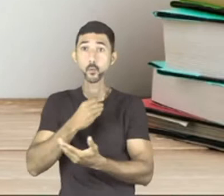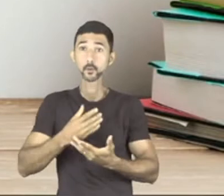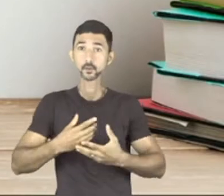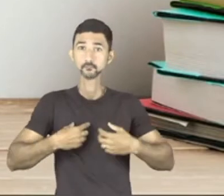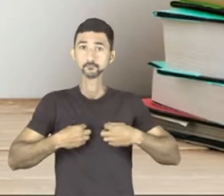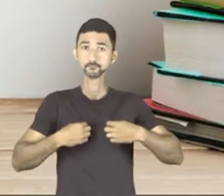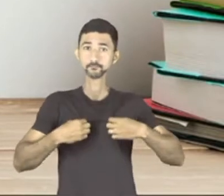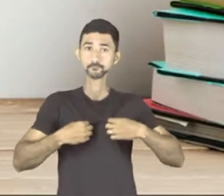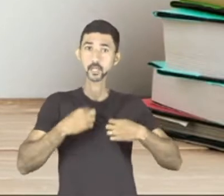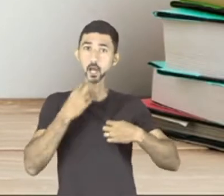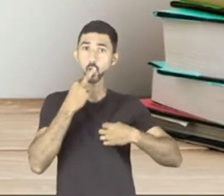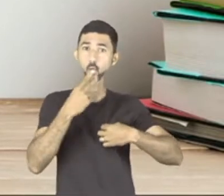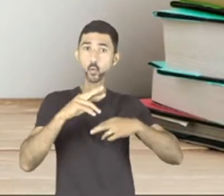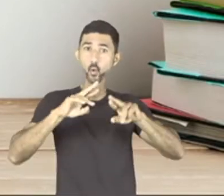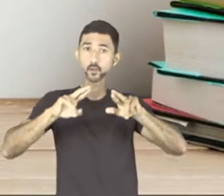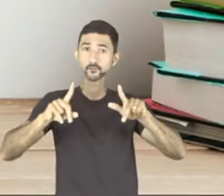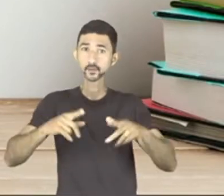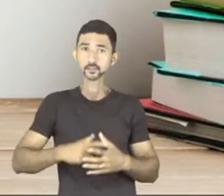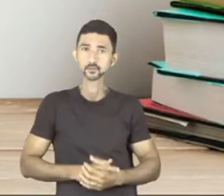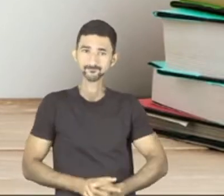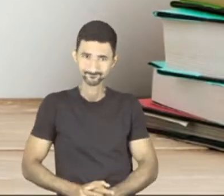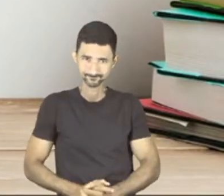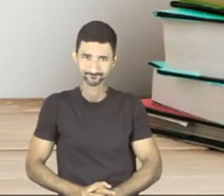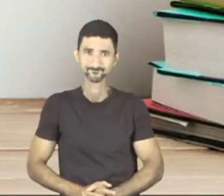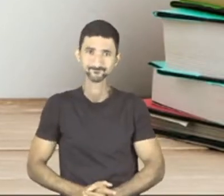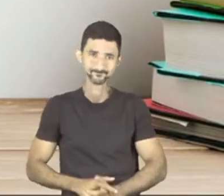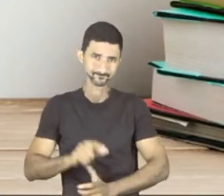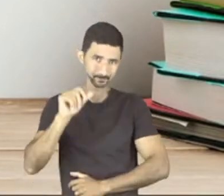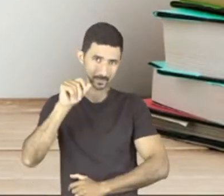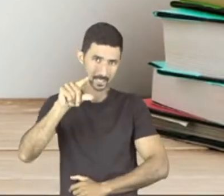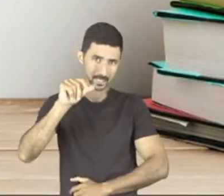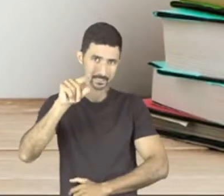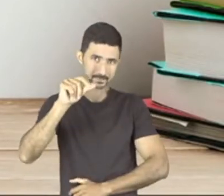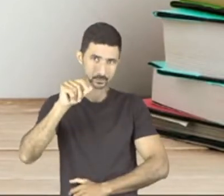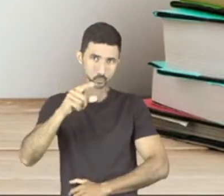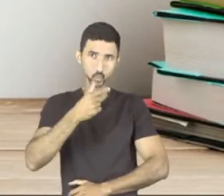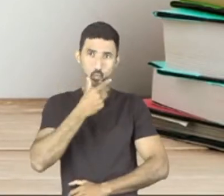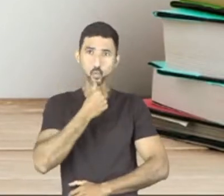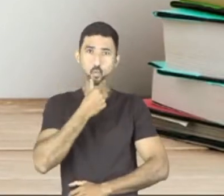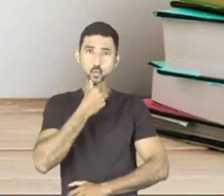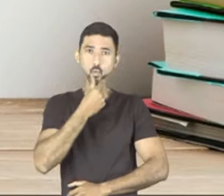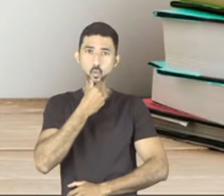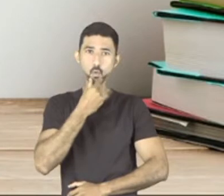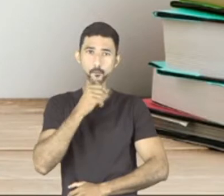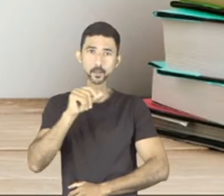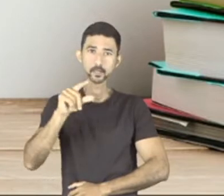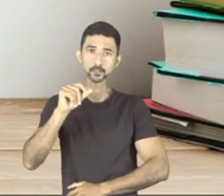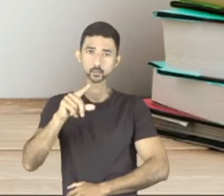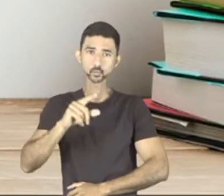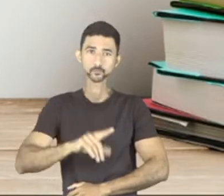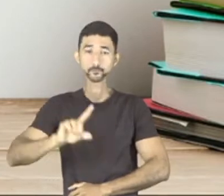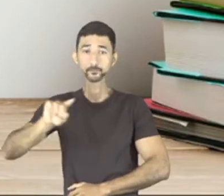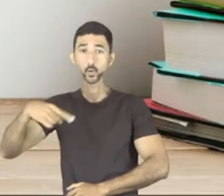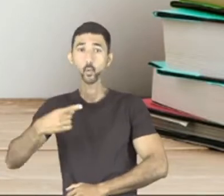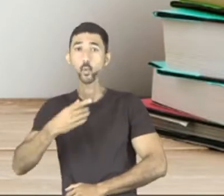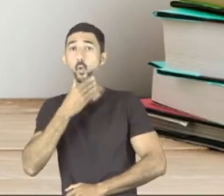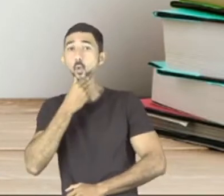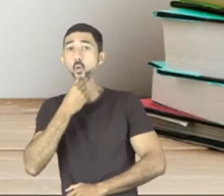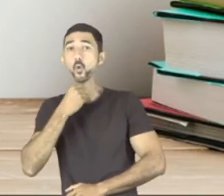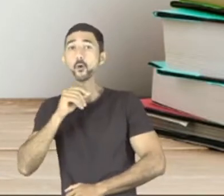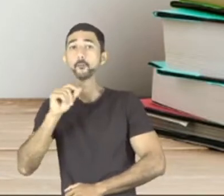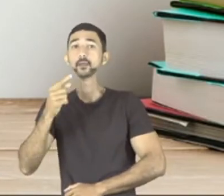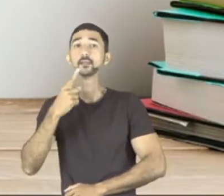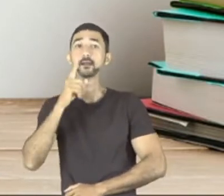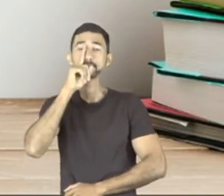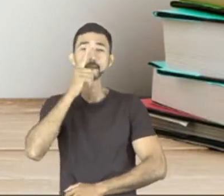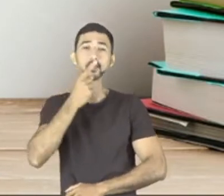cores diferentes. Um lutador é azul, chamado de Chong, e o outro lutador usa